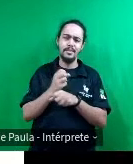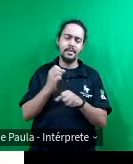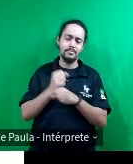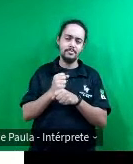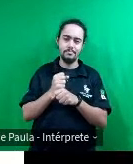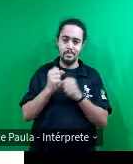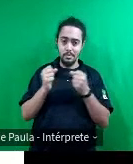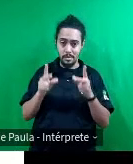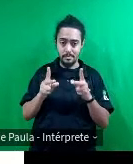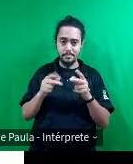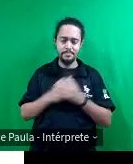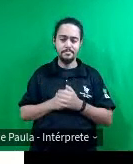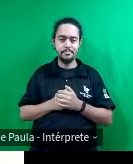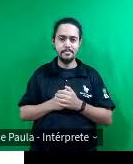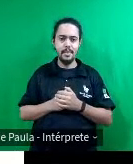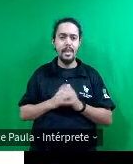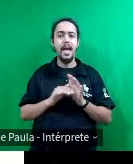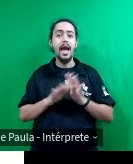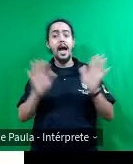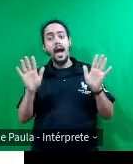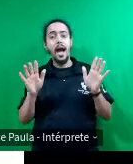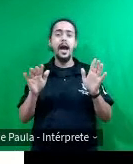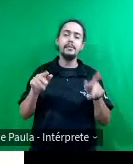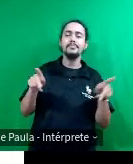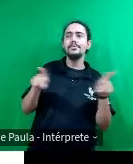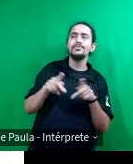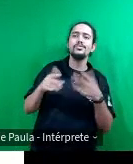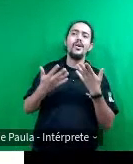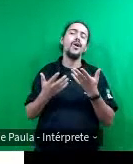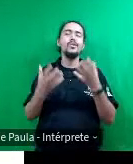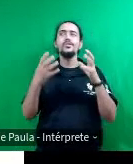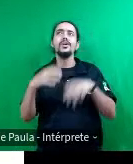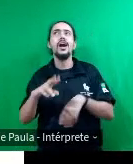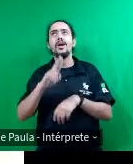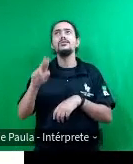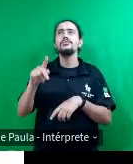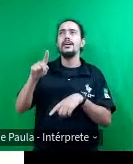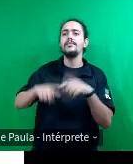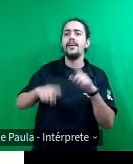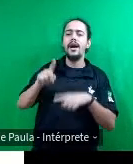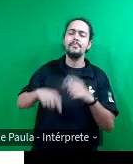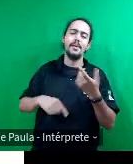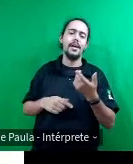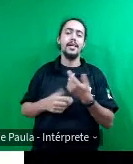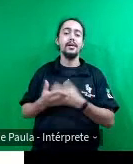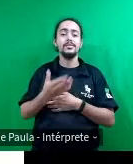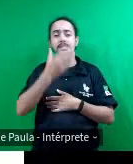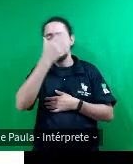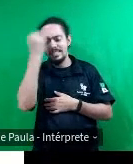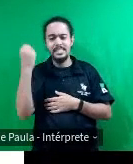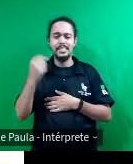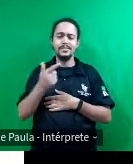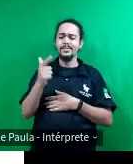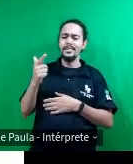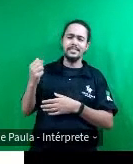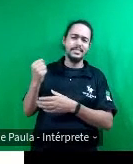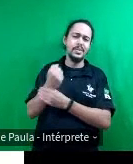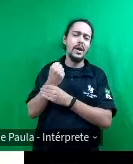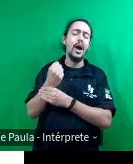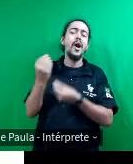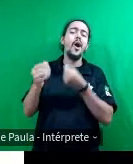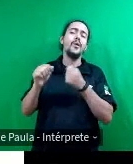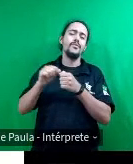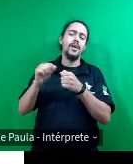Mas, professor, eu não quero usar essa ferramenta, ou esqueci, não estou me lembrando, não estou inseguro. O que eu faço para